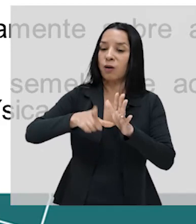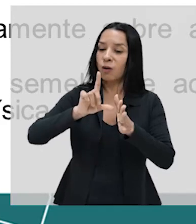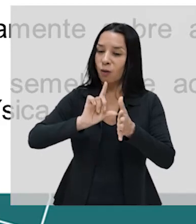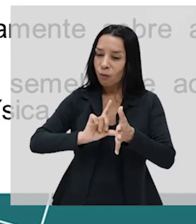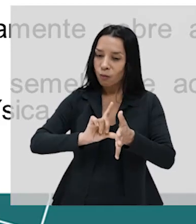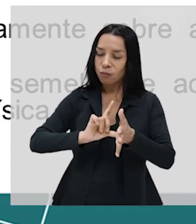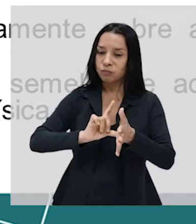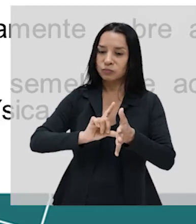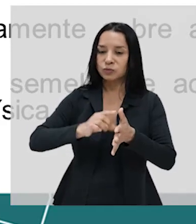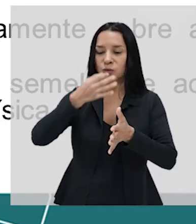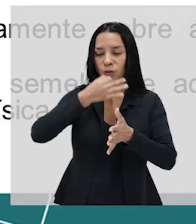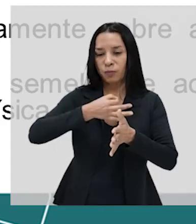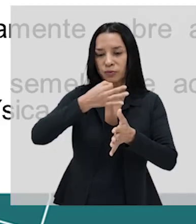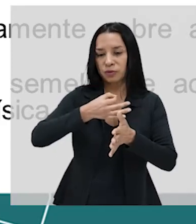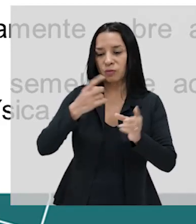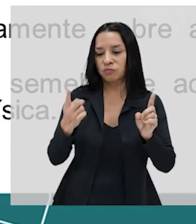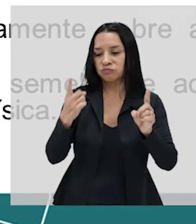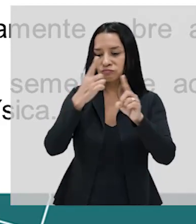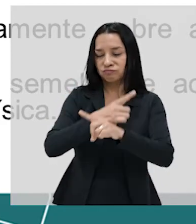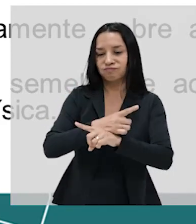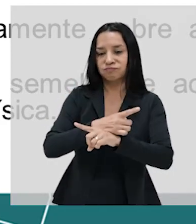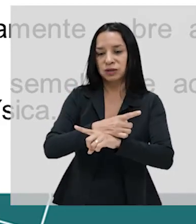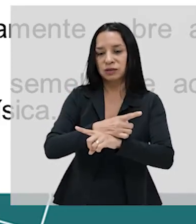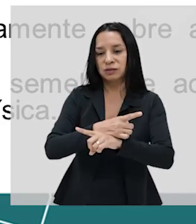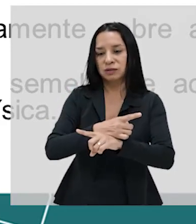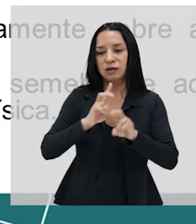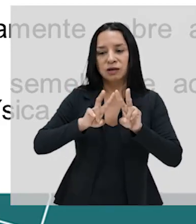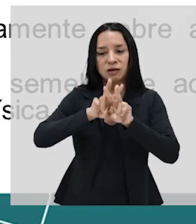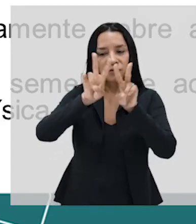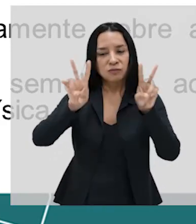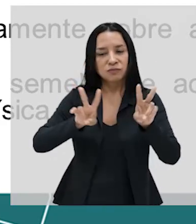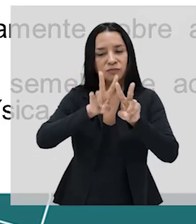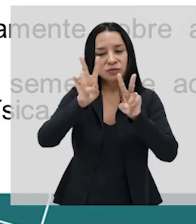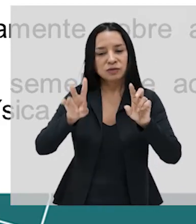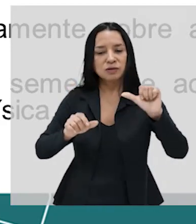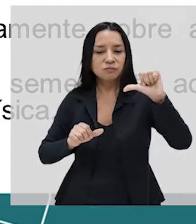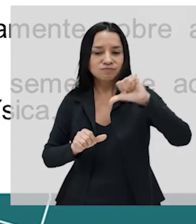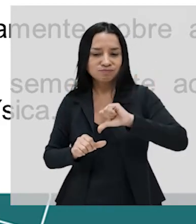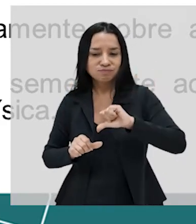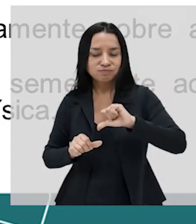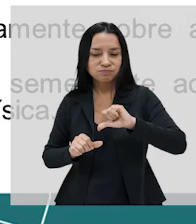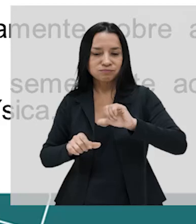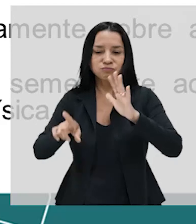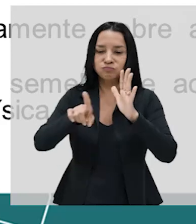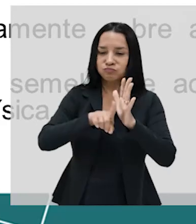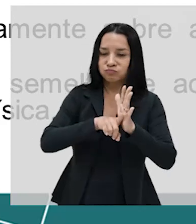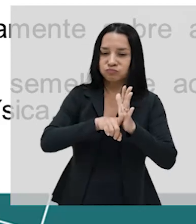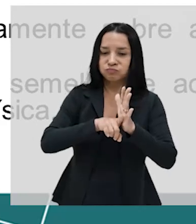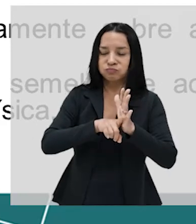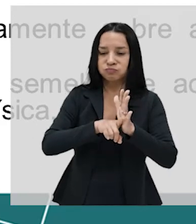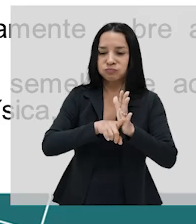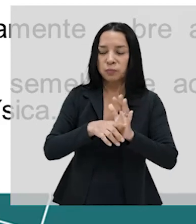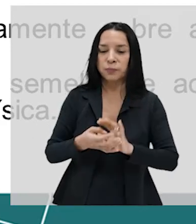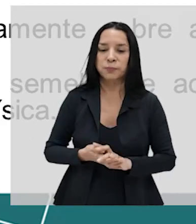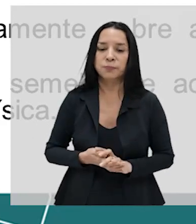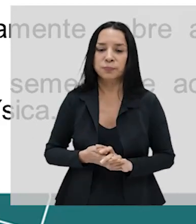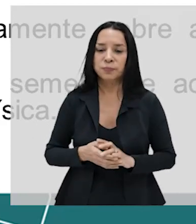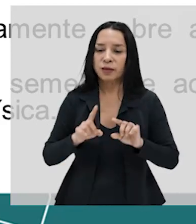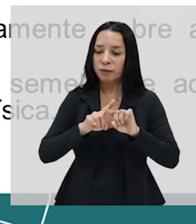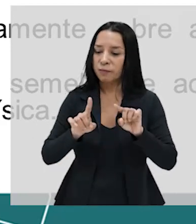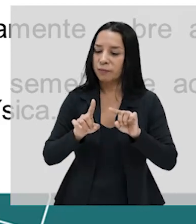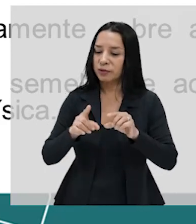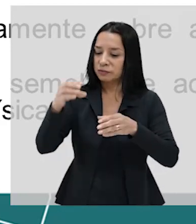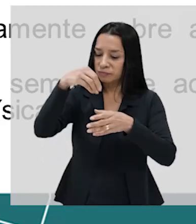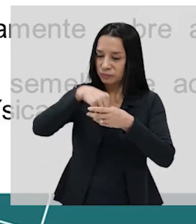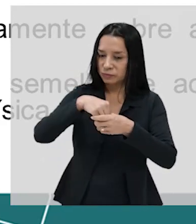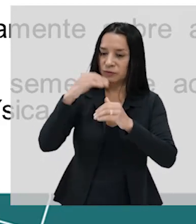contrário. Aí o pessoal fala de visão negativa, heurística negativa, uns elementos aliados à negatividade. Mas faz